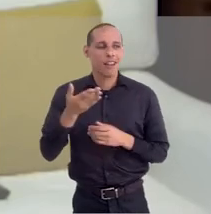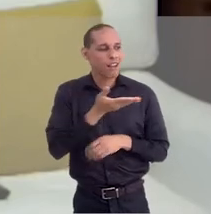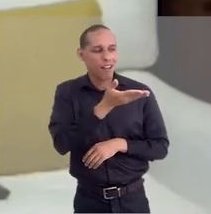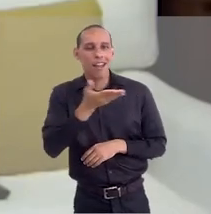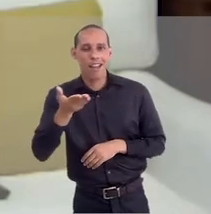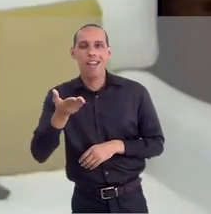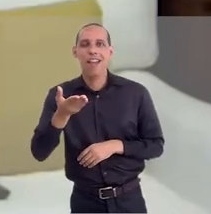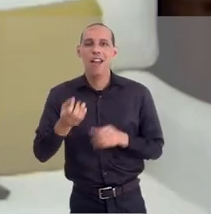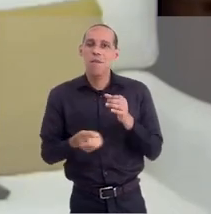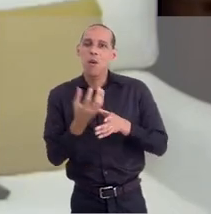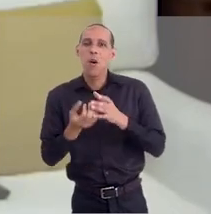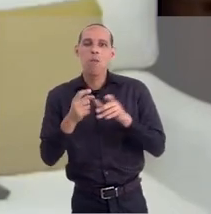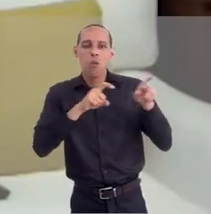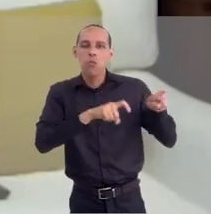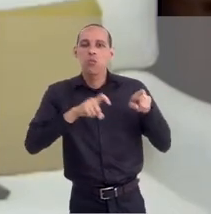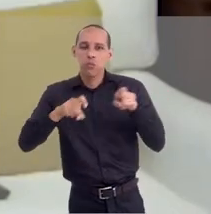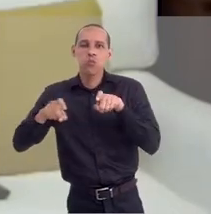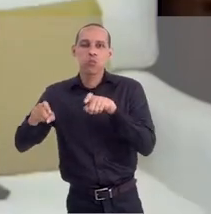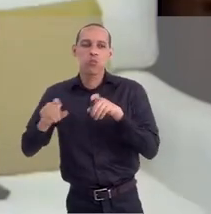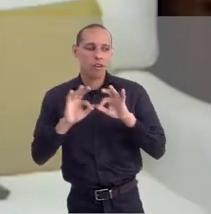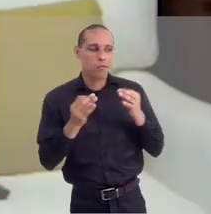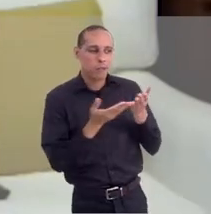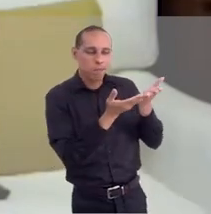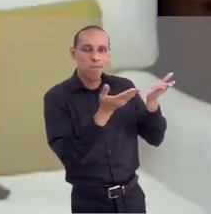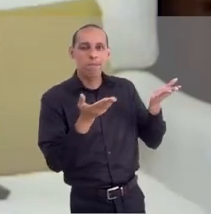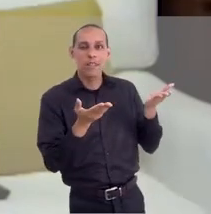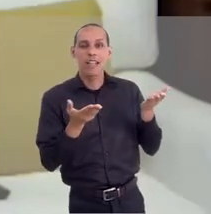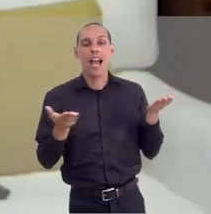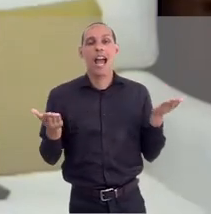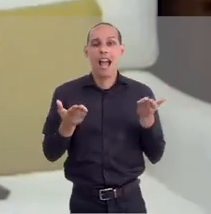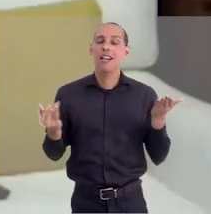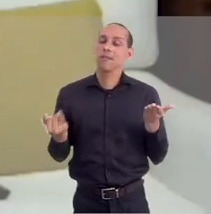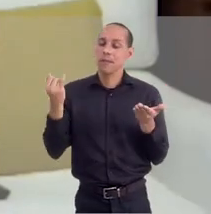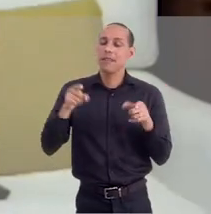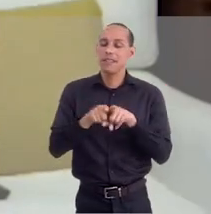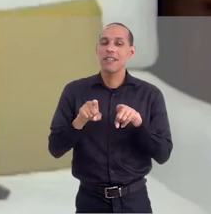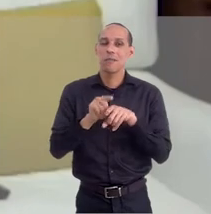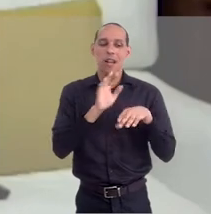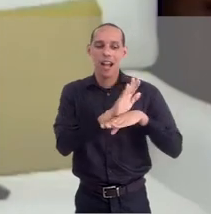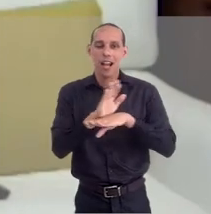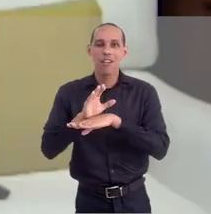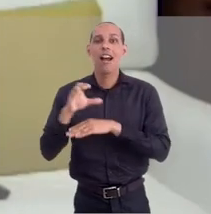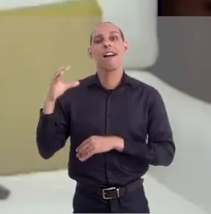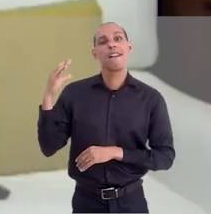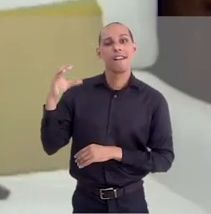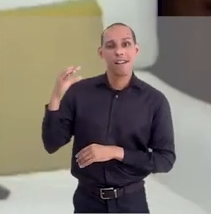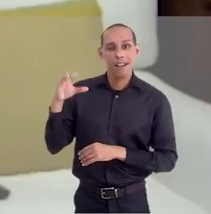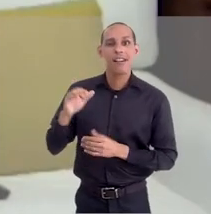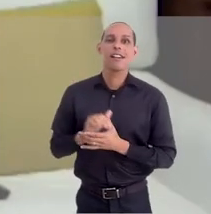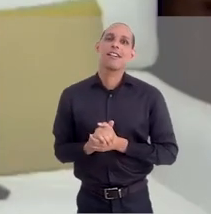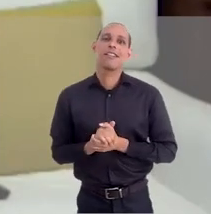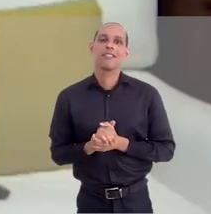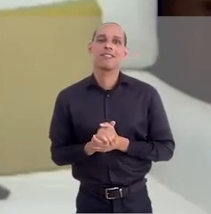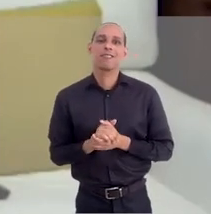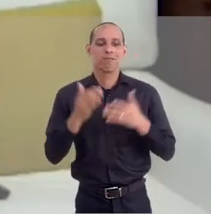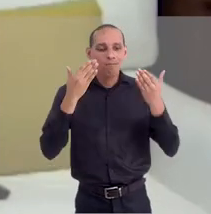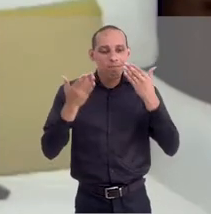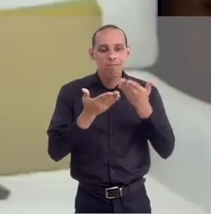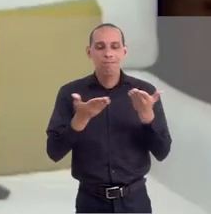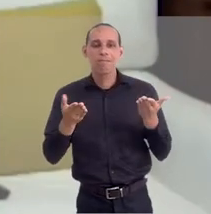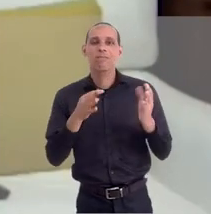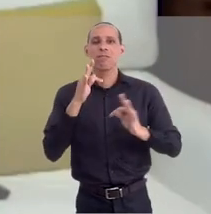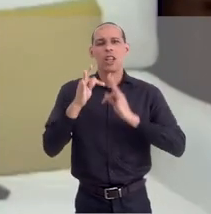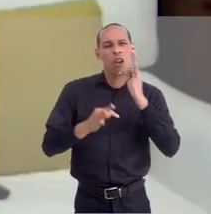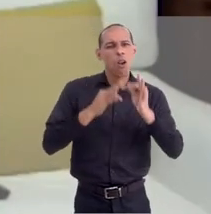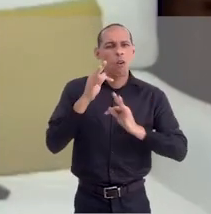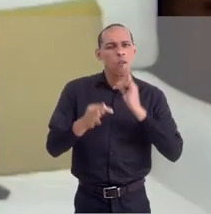pequeno produtor rural, etc., ao produtor familiar. Então, acho que foi fundamental nesse aspecto. Então, crédito, assistência